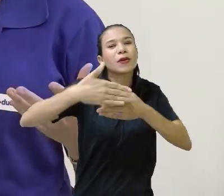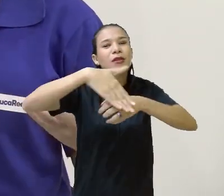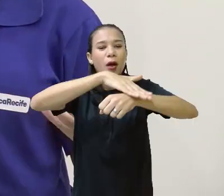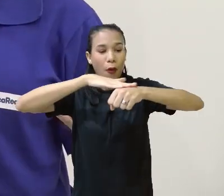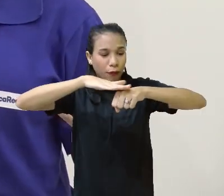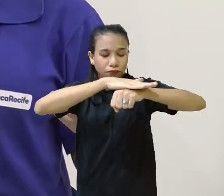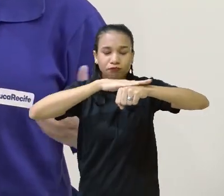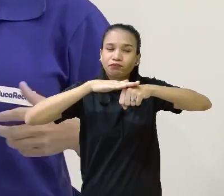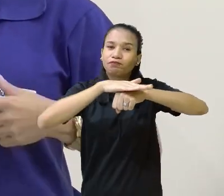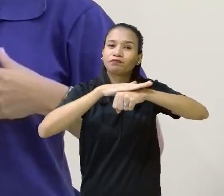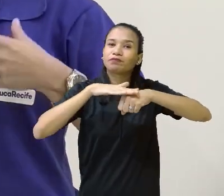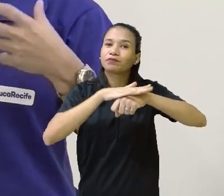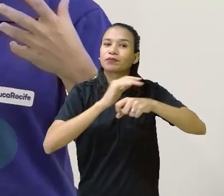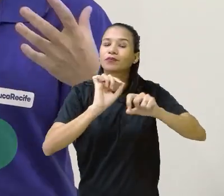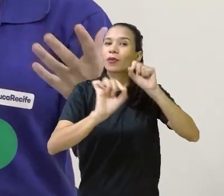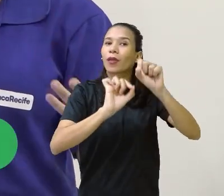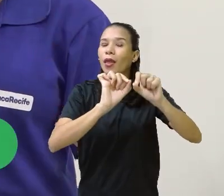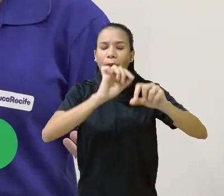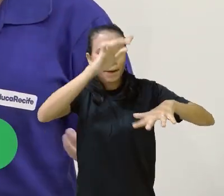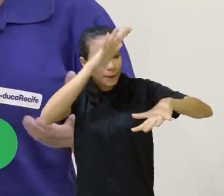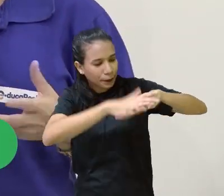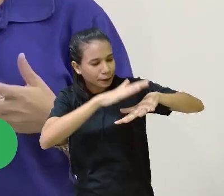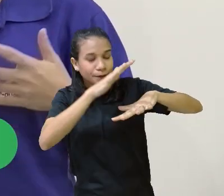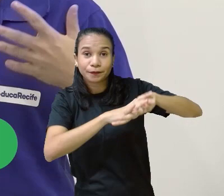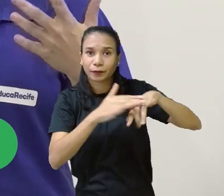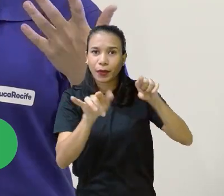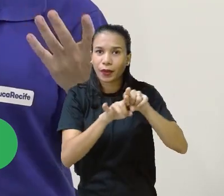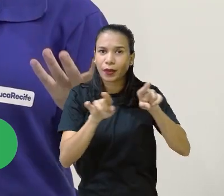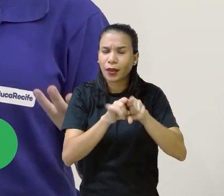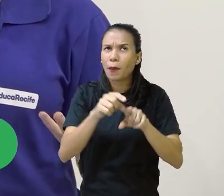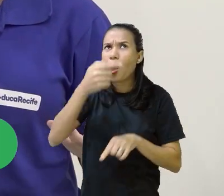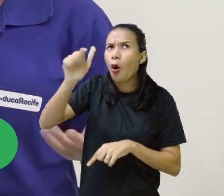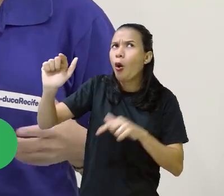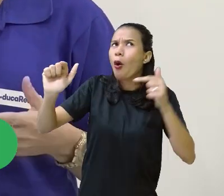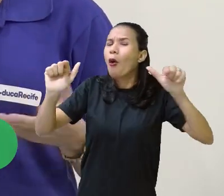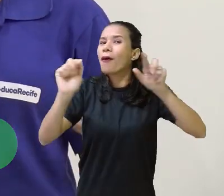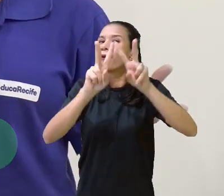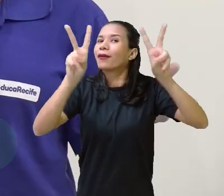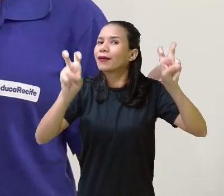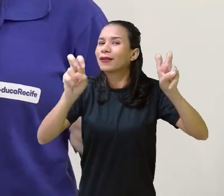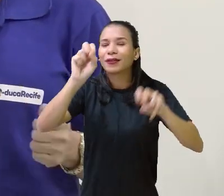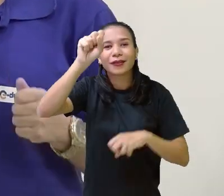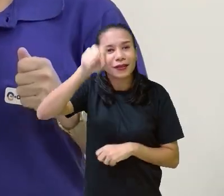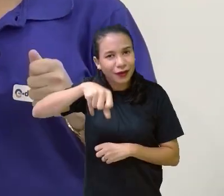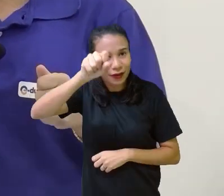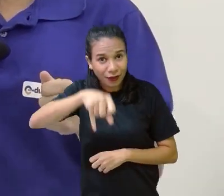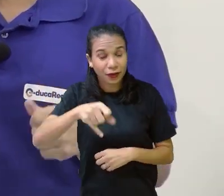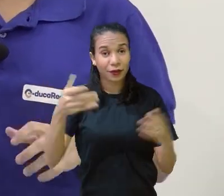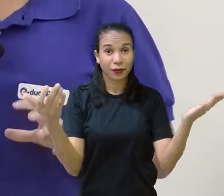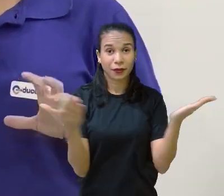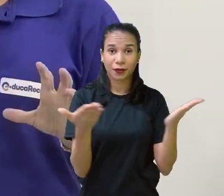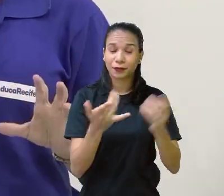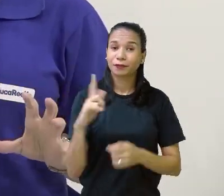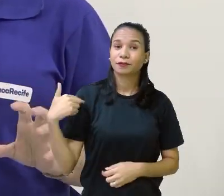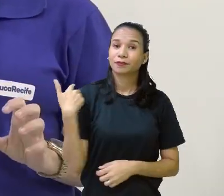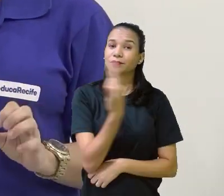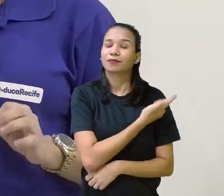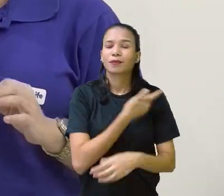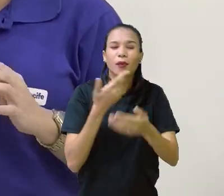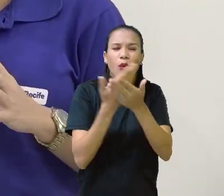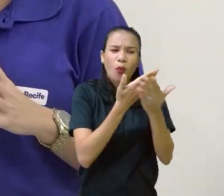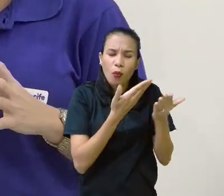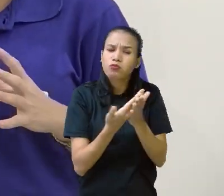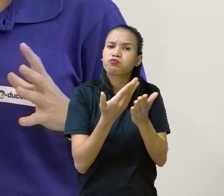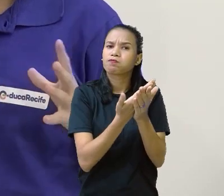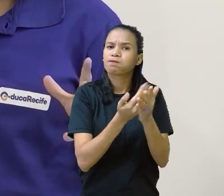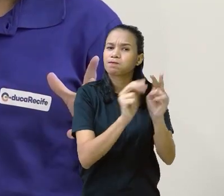um pouco sobre matemática e outros assuntos. Isso mesmo! Hoje a gente vai trabalhar um